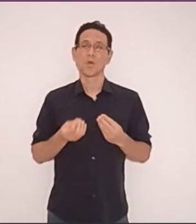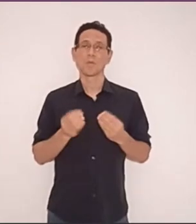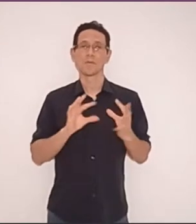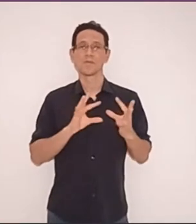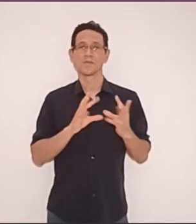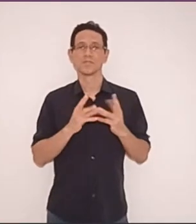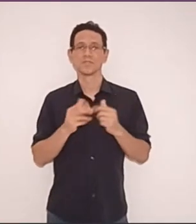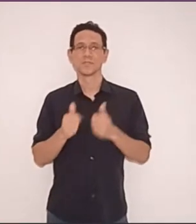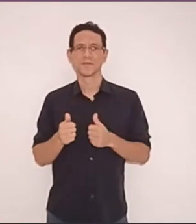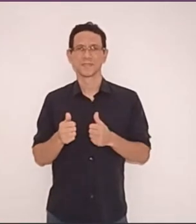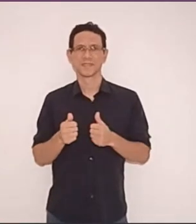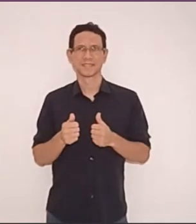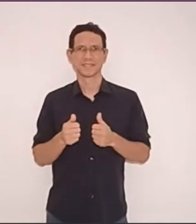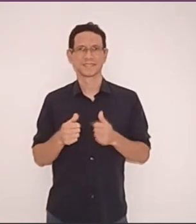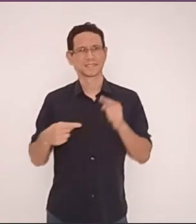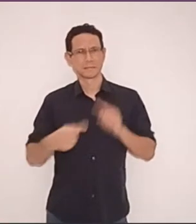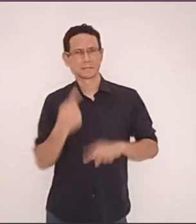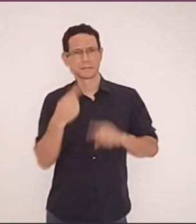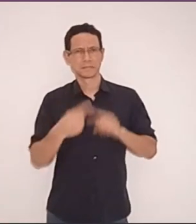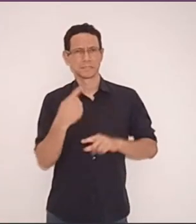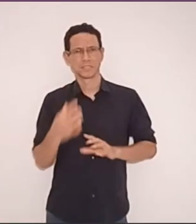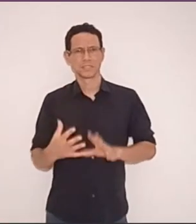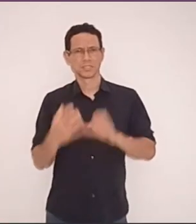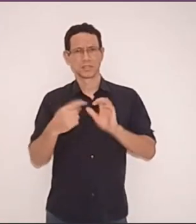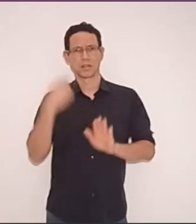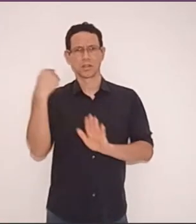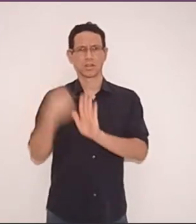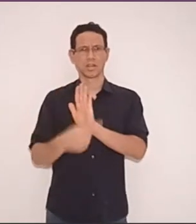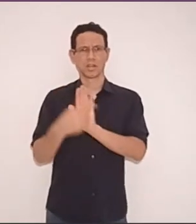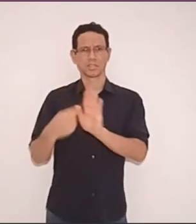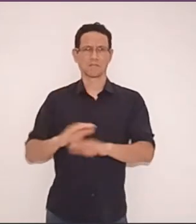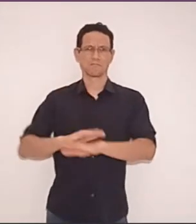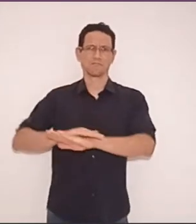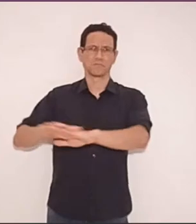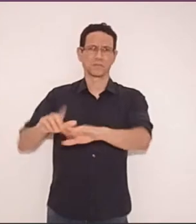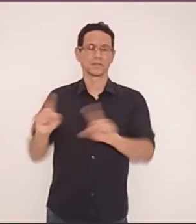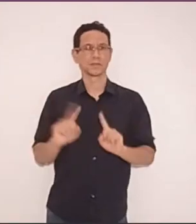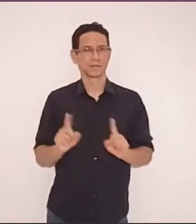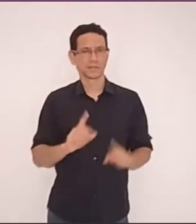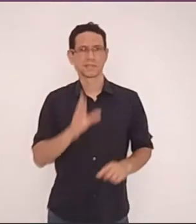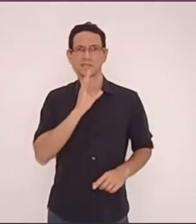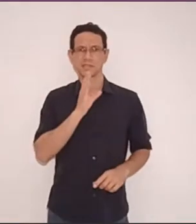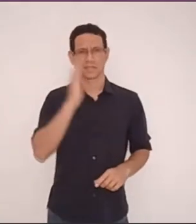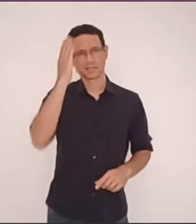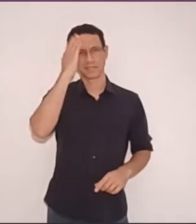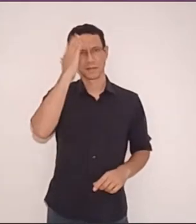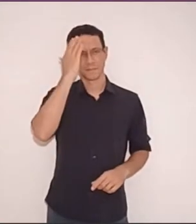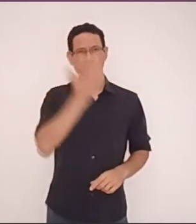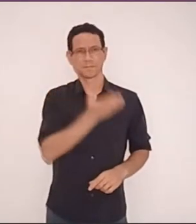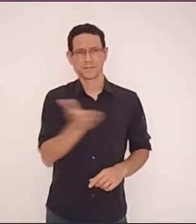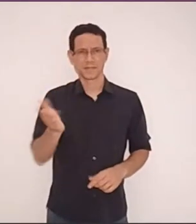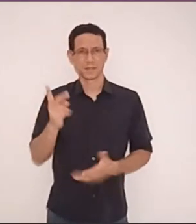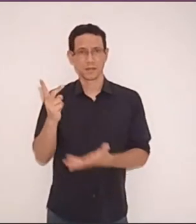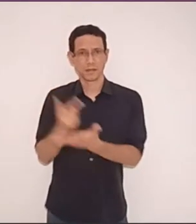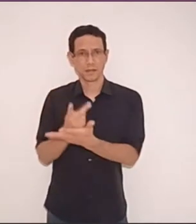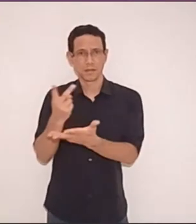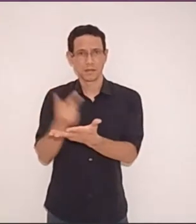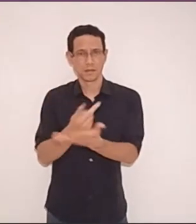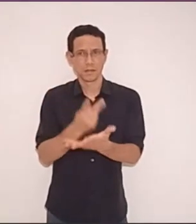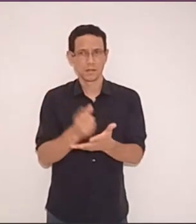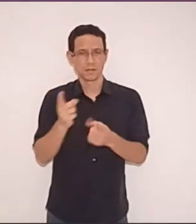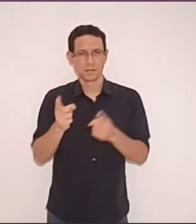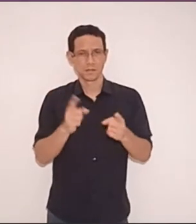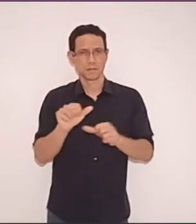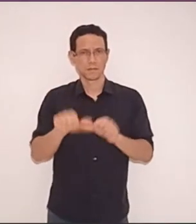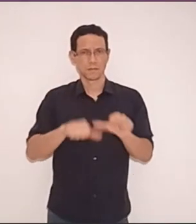conflito tempestade de cancelar o outro frequência do tipo de erro do outro a gente pode ir de uma